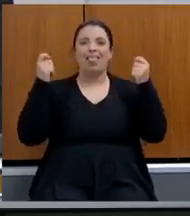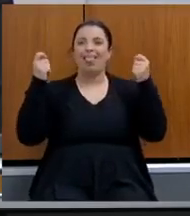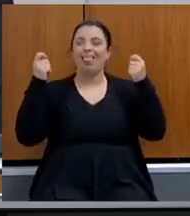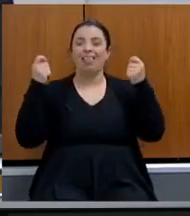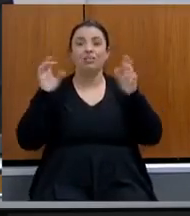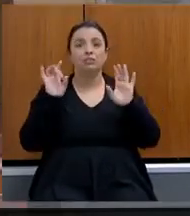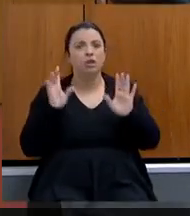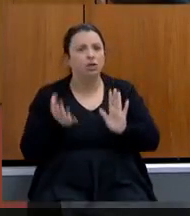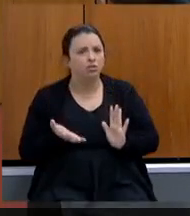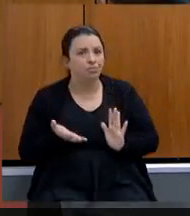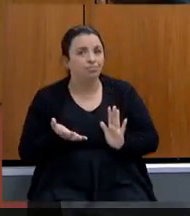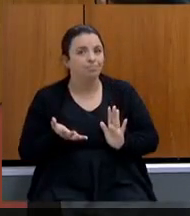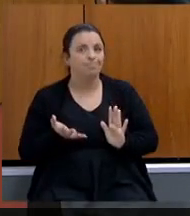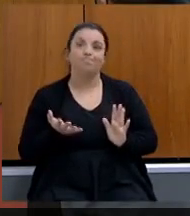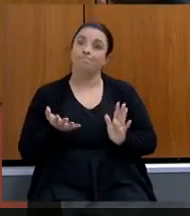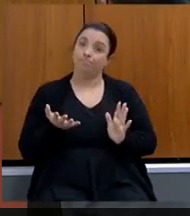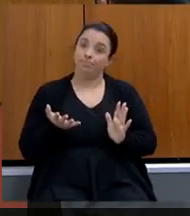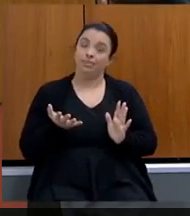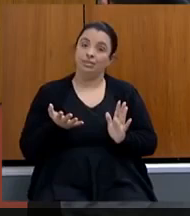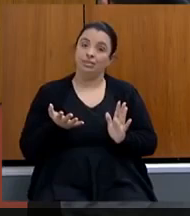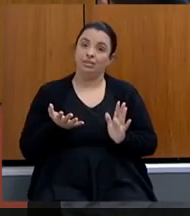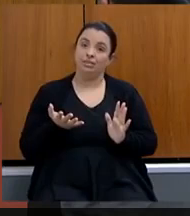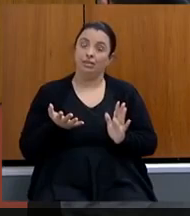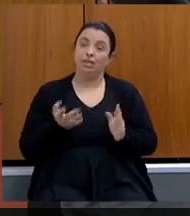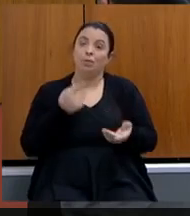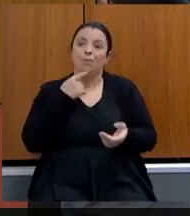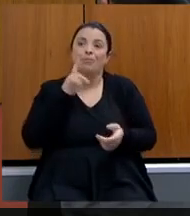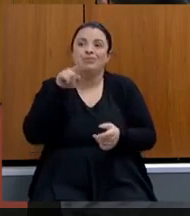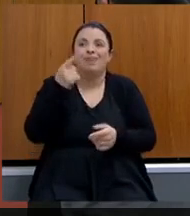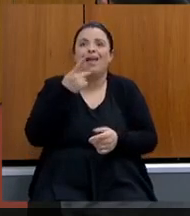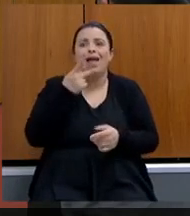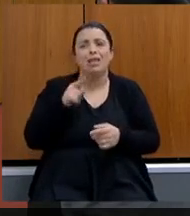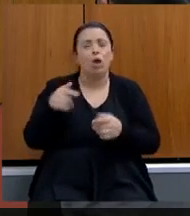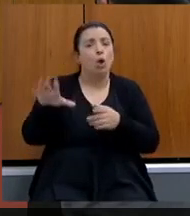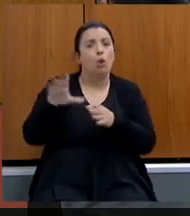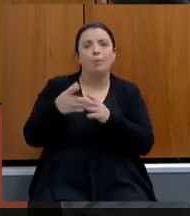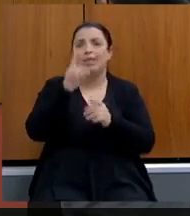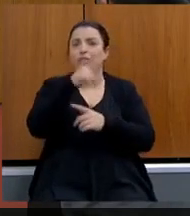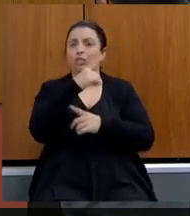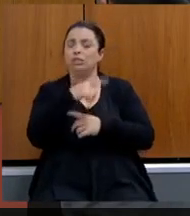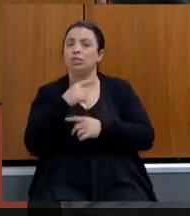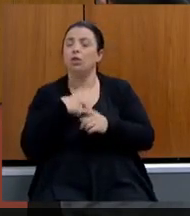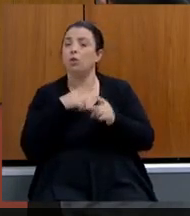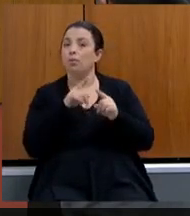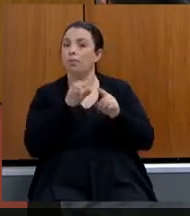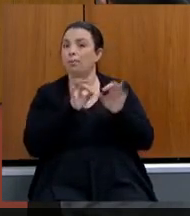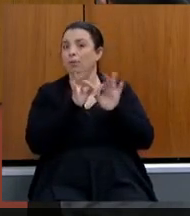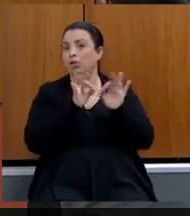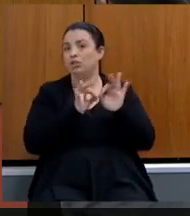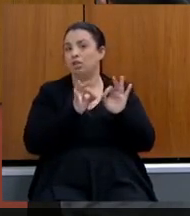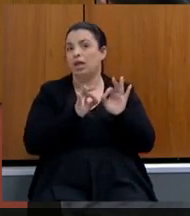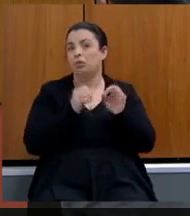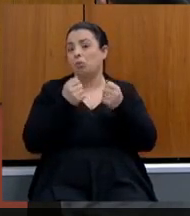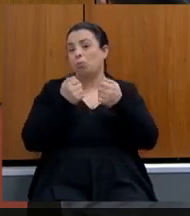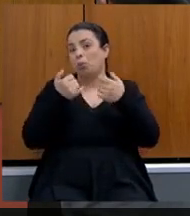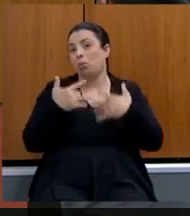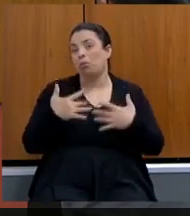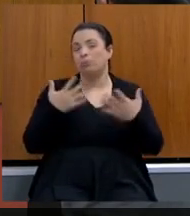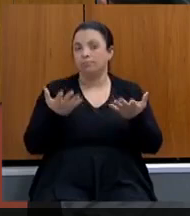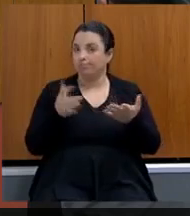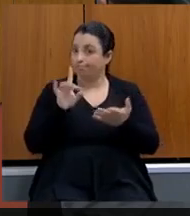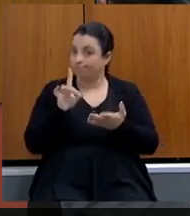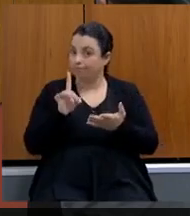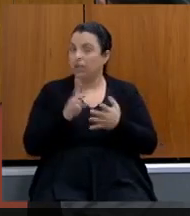se ele depois falar que chato escuros não dá certo é a senhora comentou aqui que foi feita as pressas